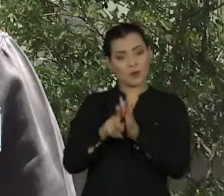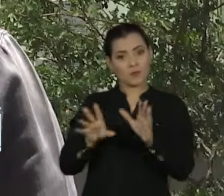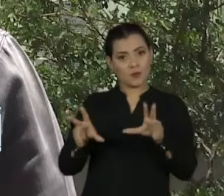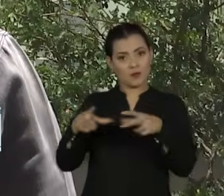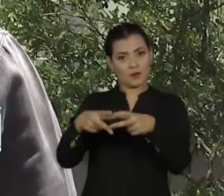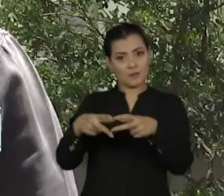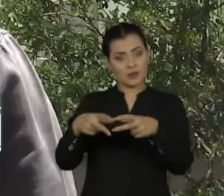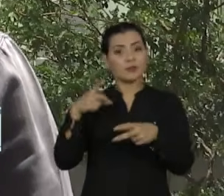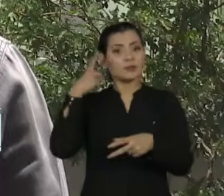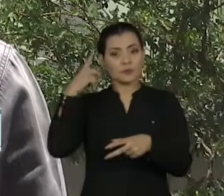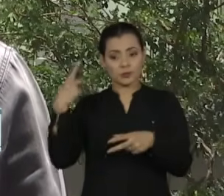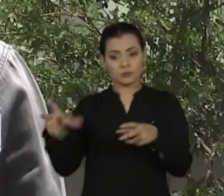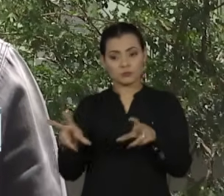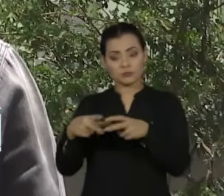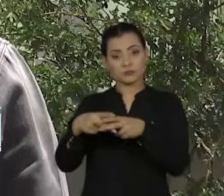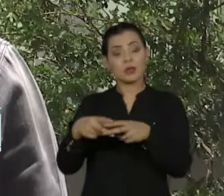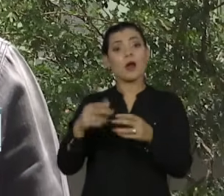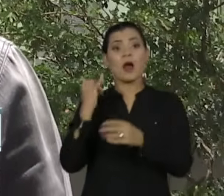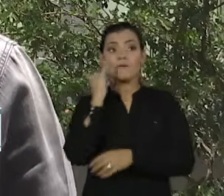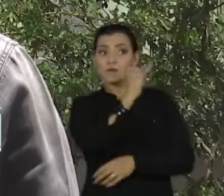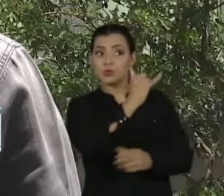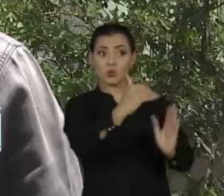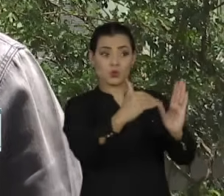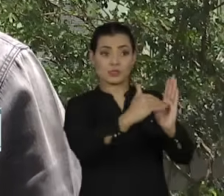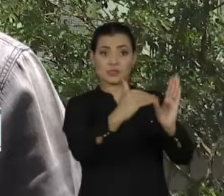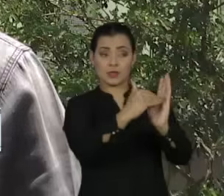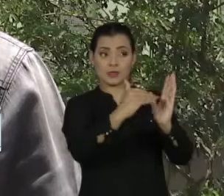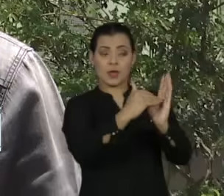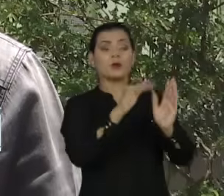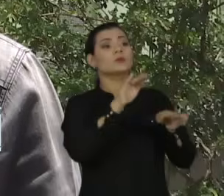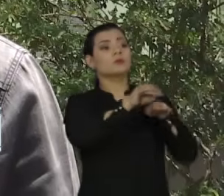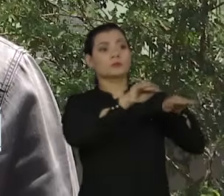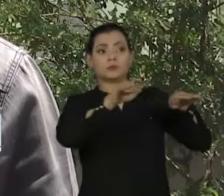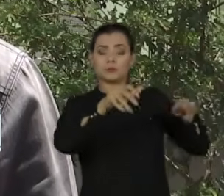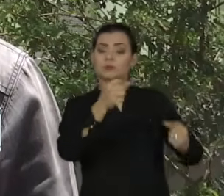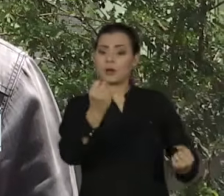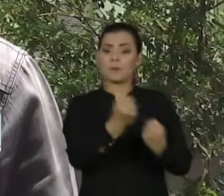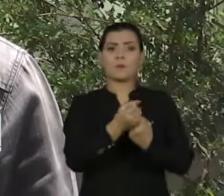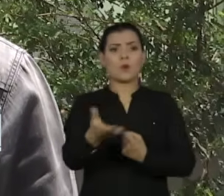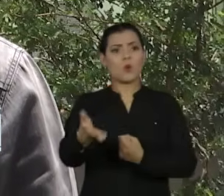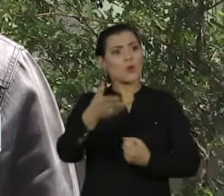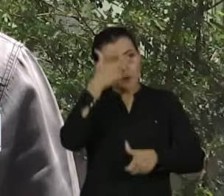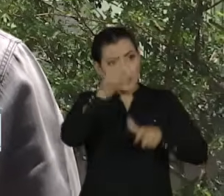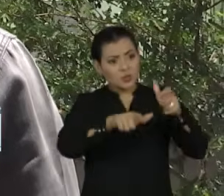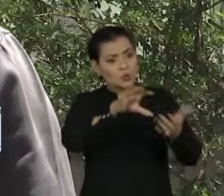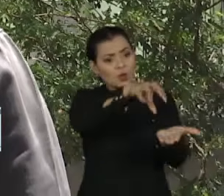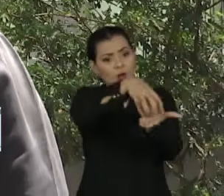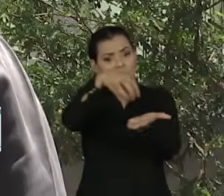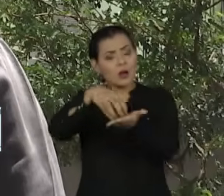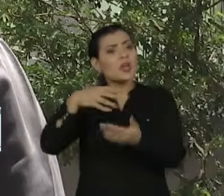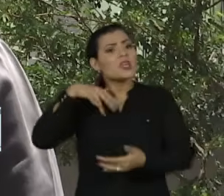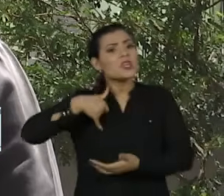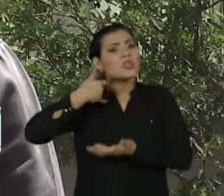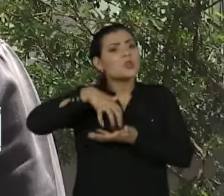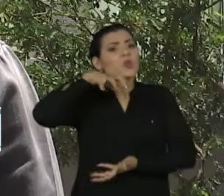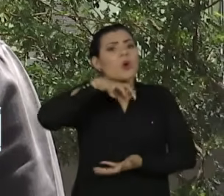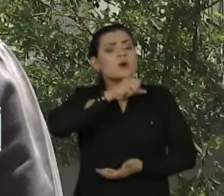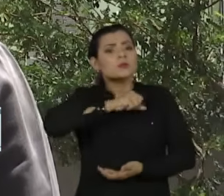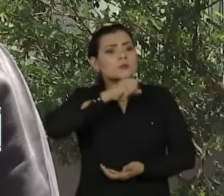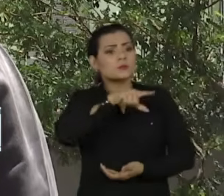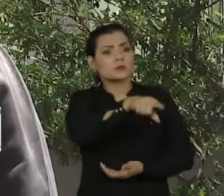Deputados afirmou ao Senado que o auxílio às instituições que atendem a população idosa é a única das